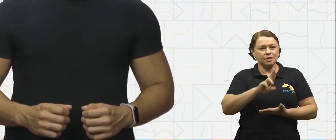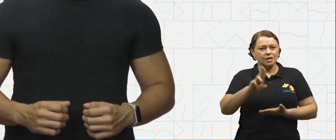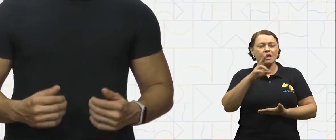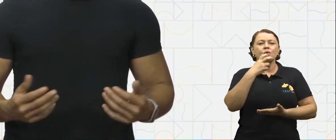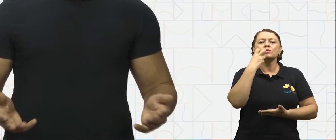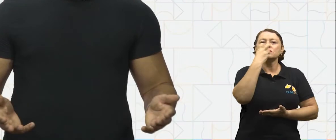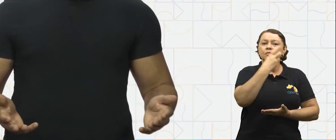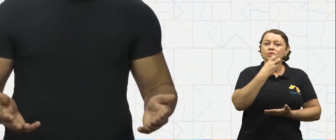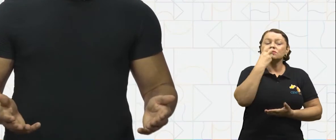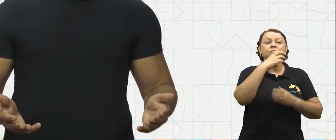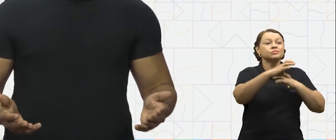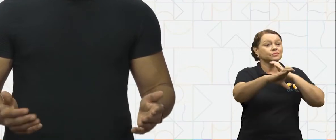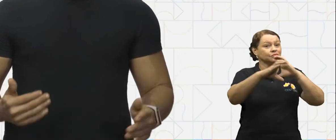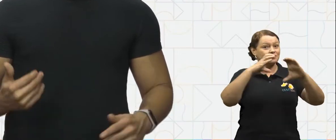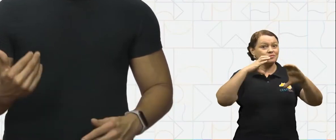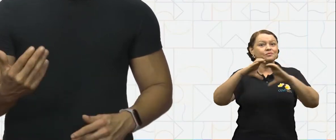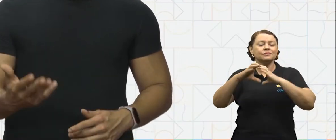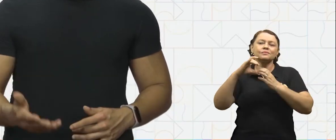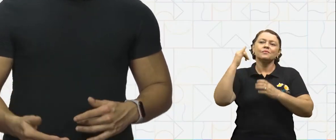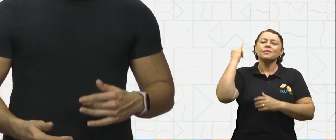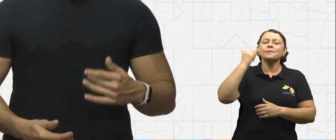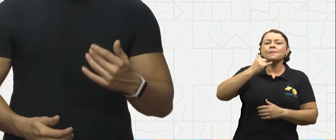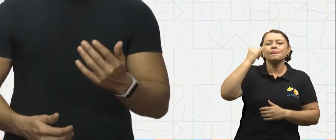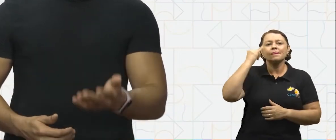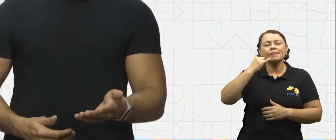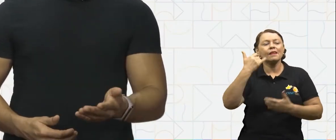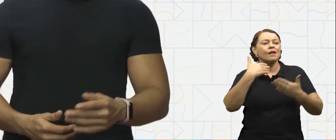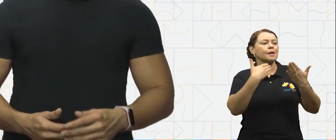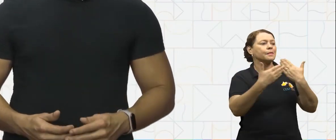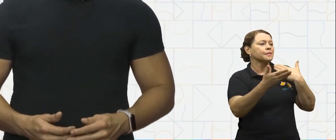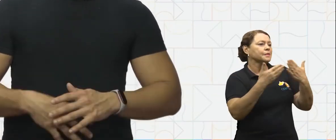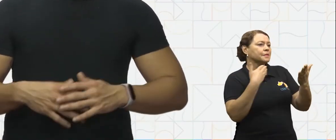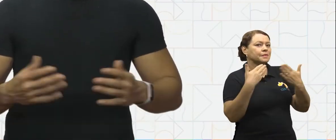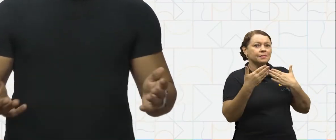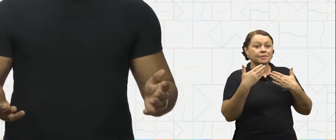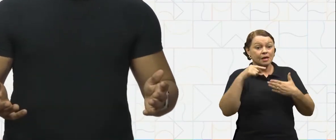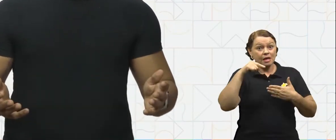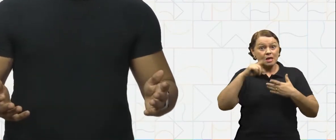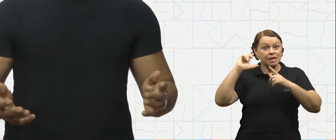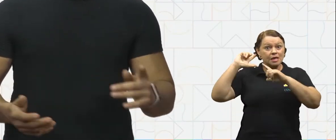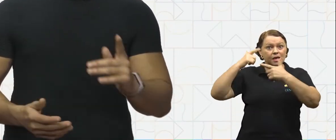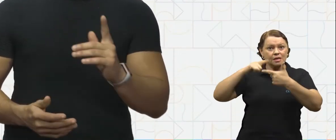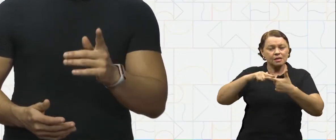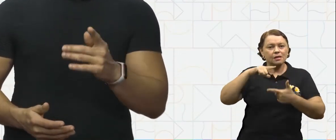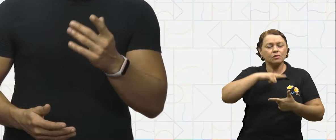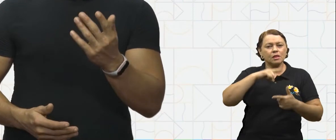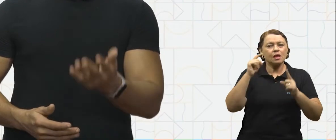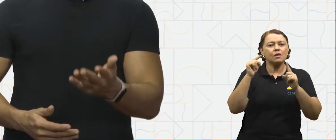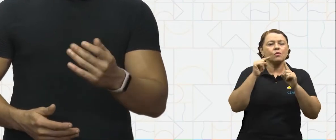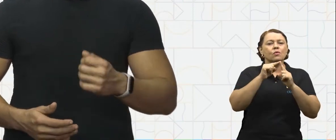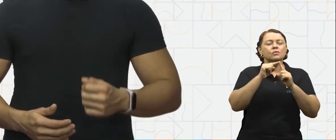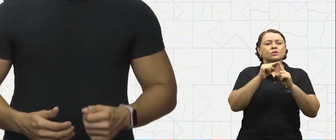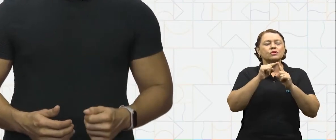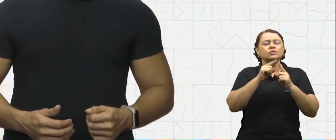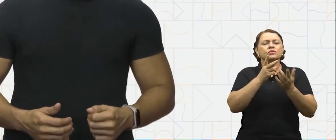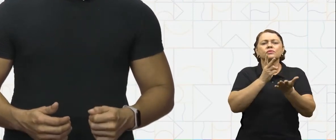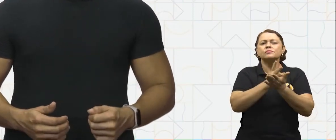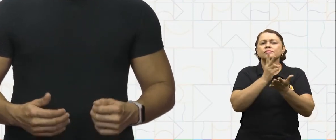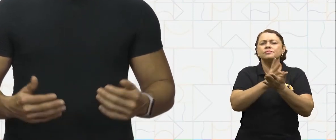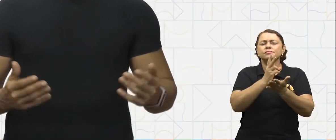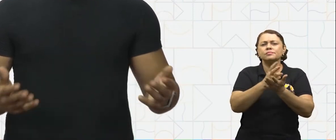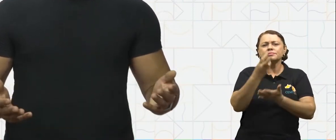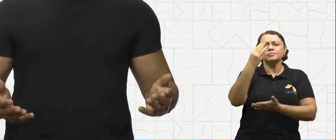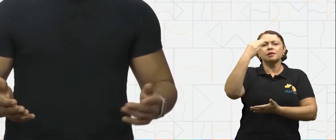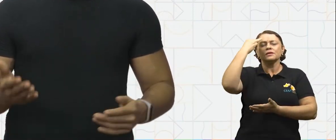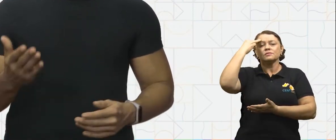a oralidade para nos comunicar, contando histórias, conversando. E essa tradição tem a função de preservar as memórias